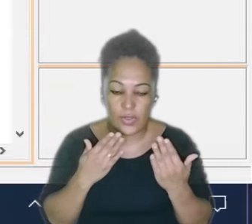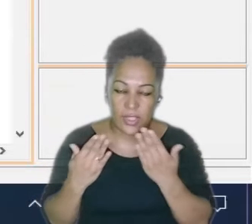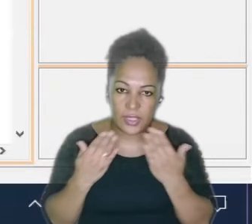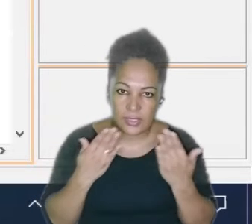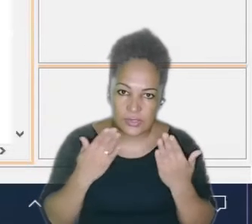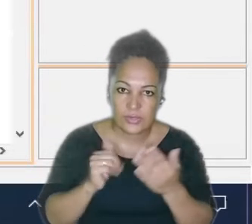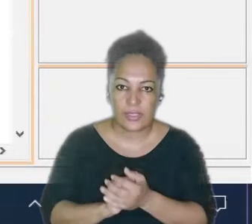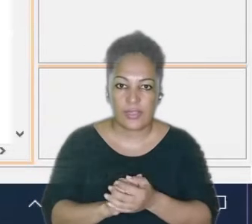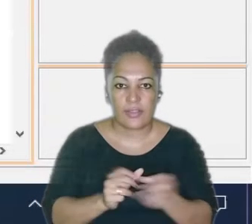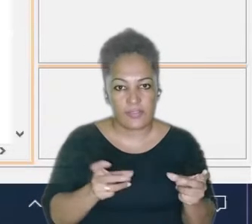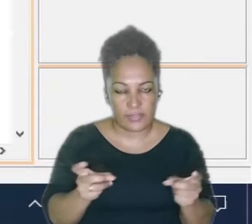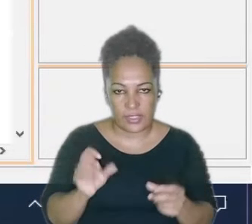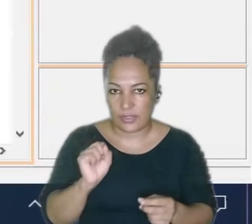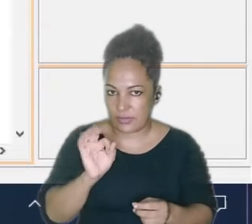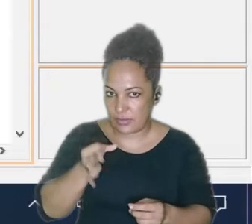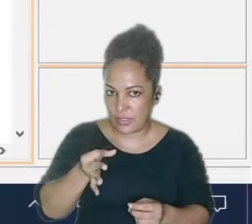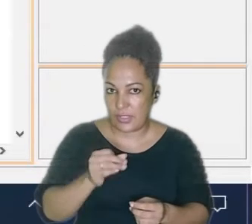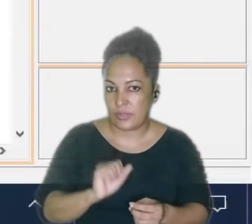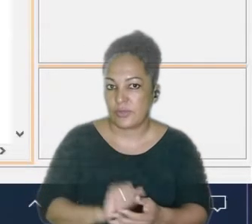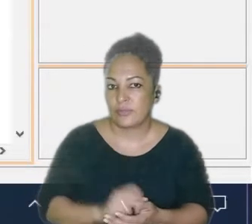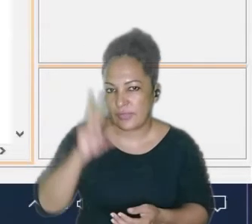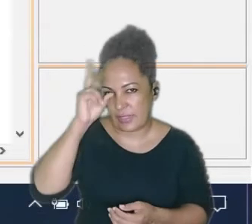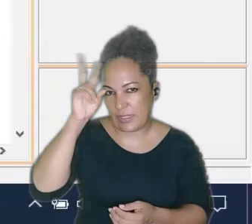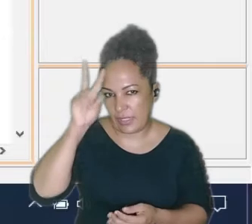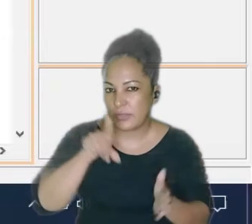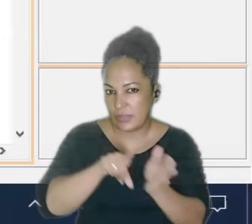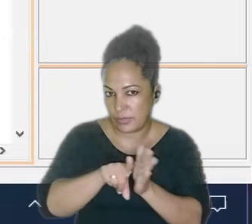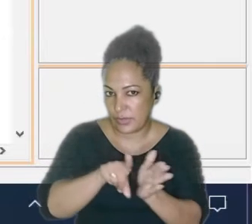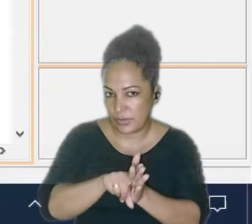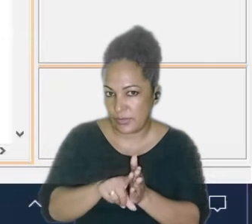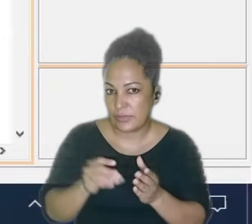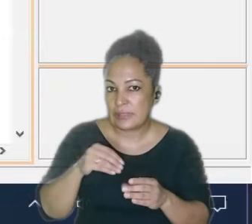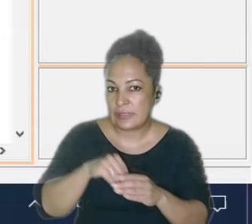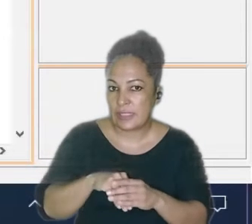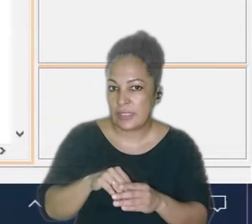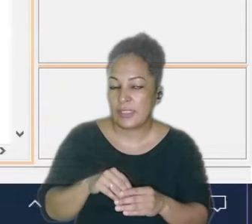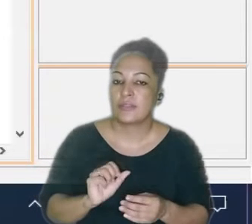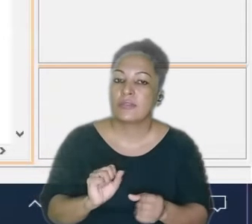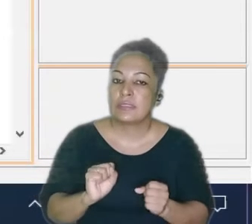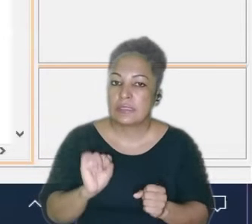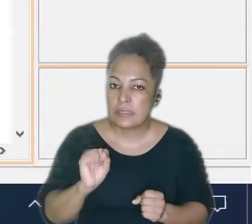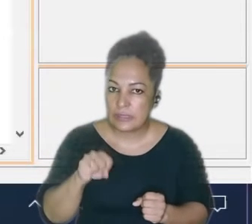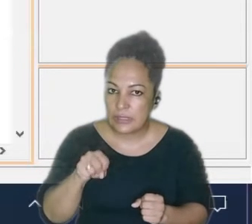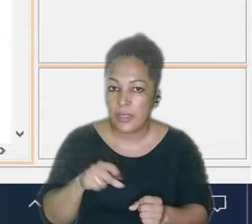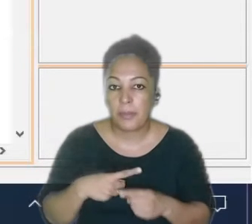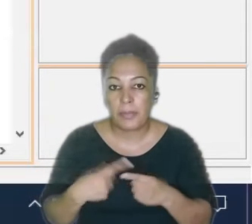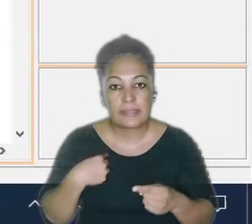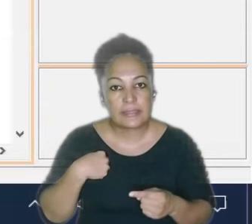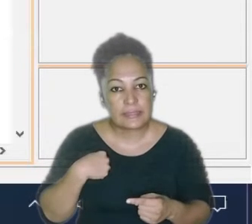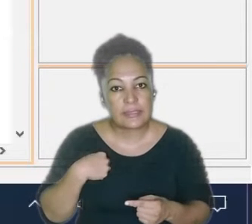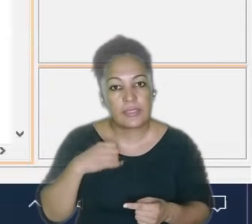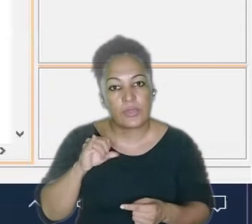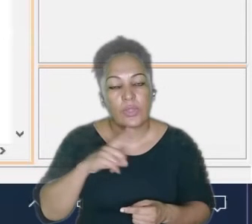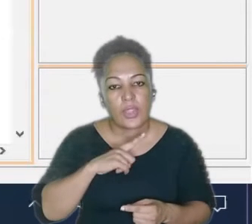vou relacionar a venda com passagem, correto? Certo? Lembra das perguntinhas? Venda precisa saber a passagem? Sim. Se